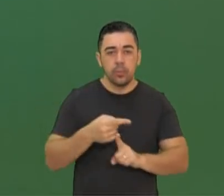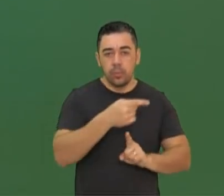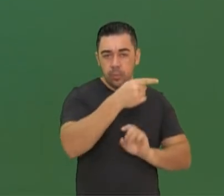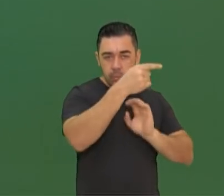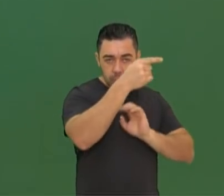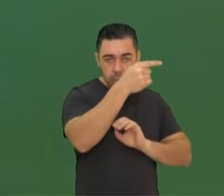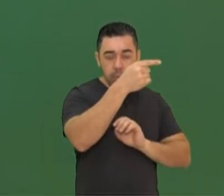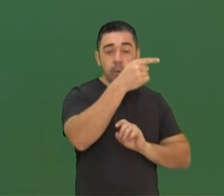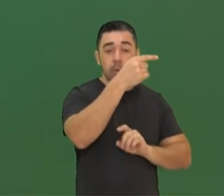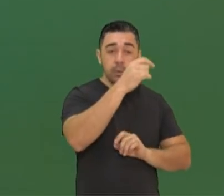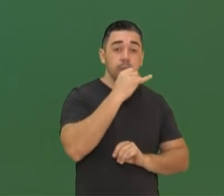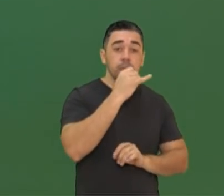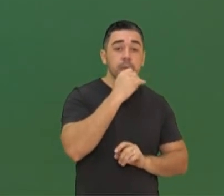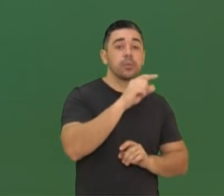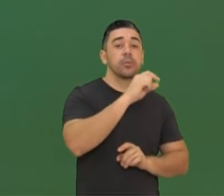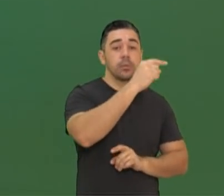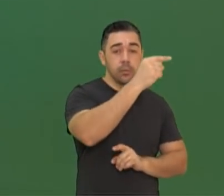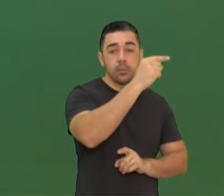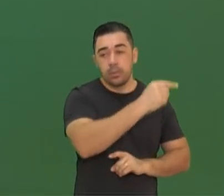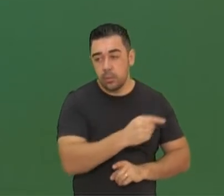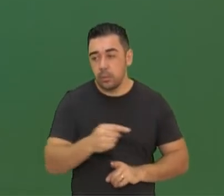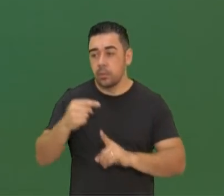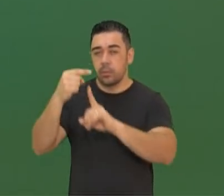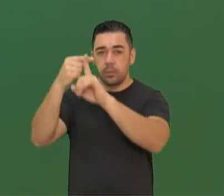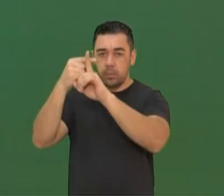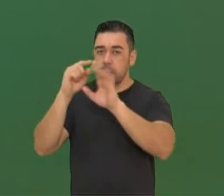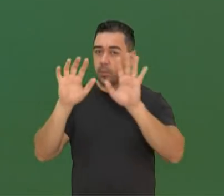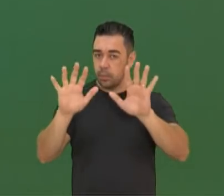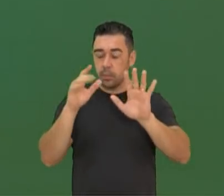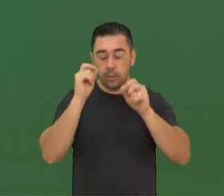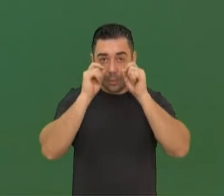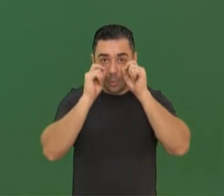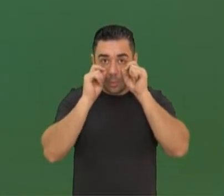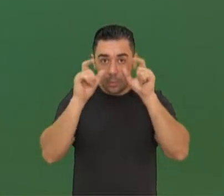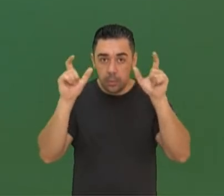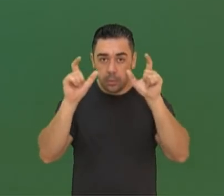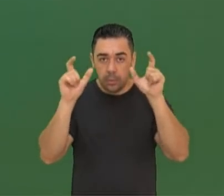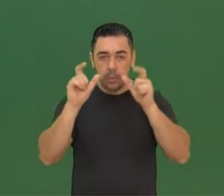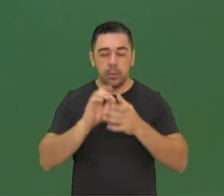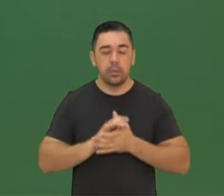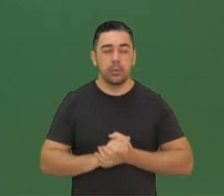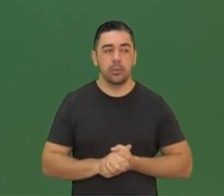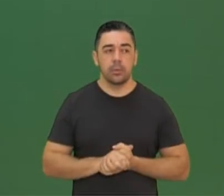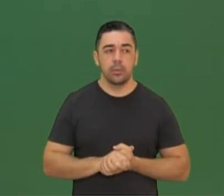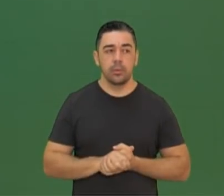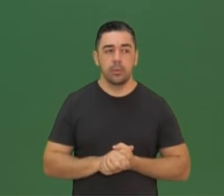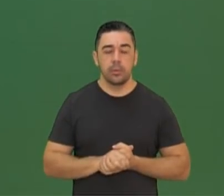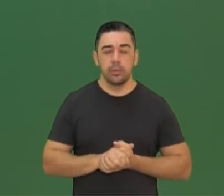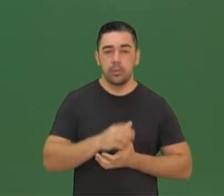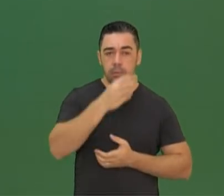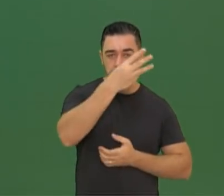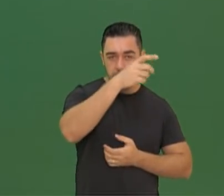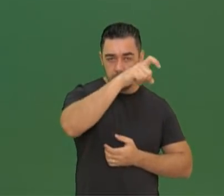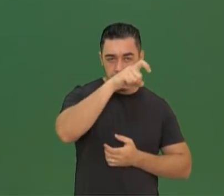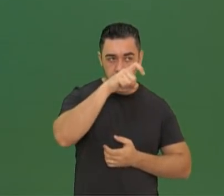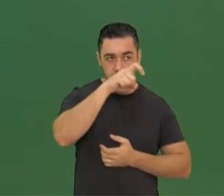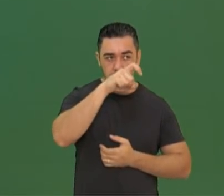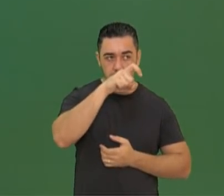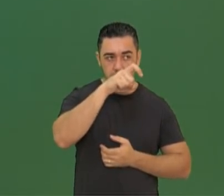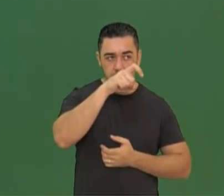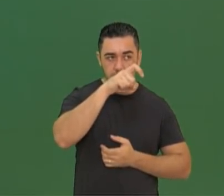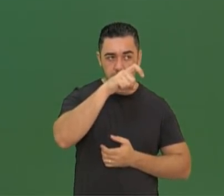negativo. Mas nem sempre a gente faz isso. Tá? Então esteja atento com o que nós estamos passando para o outro lado. Então fica assim,